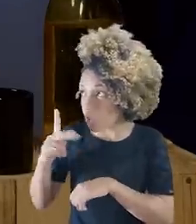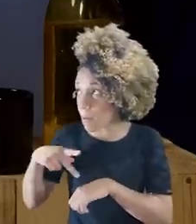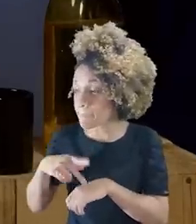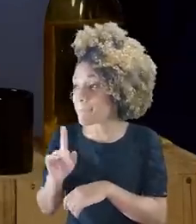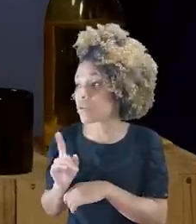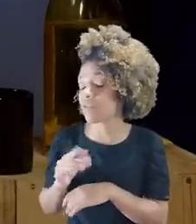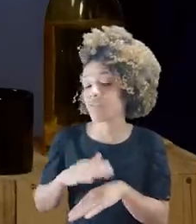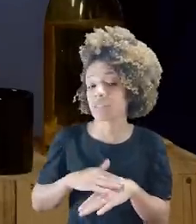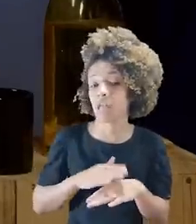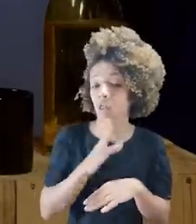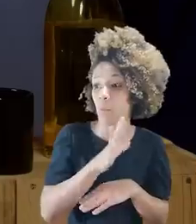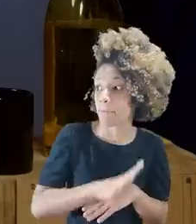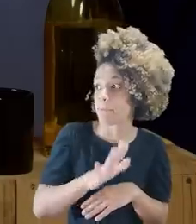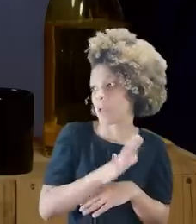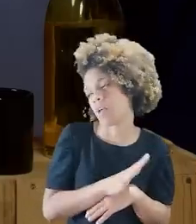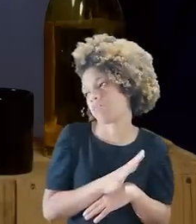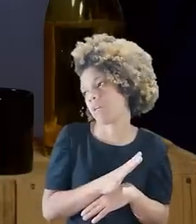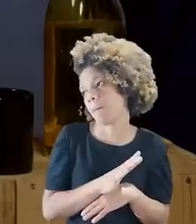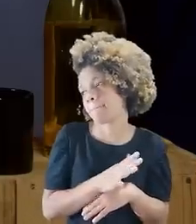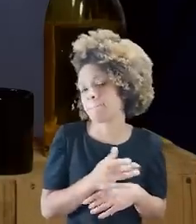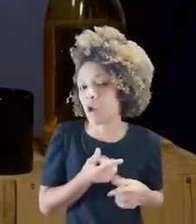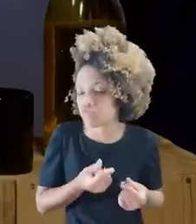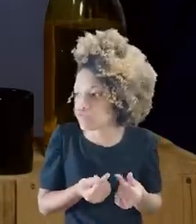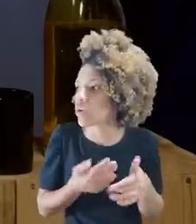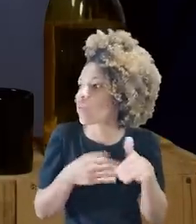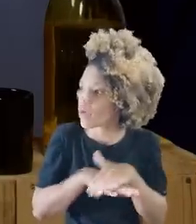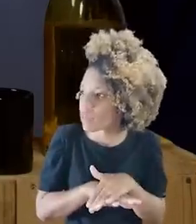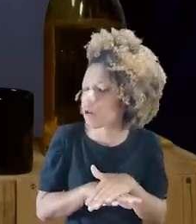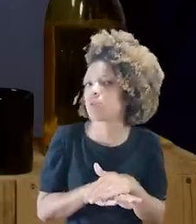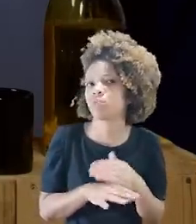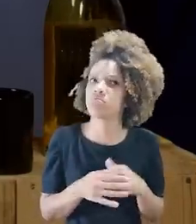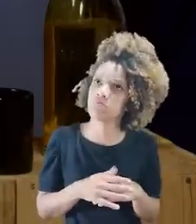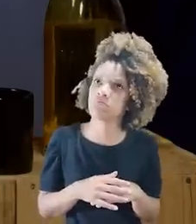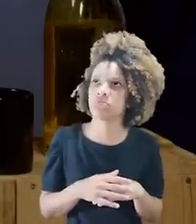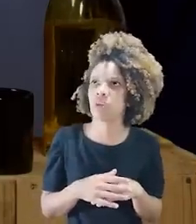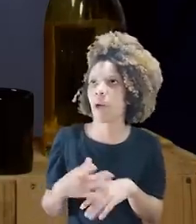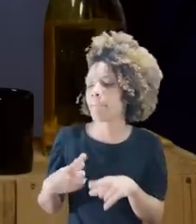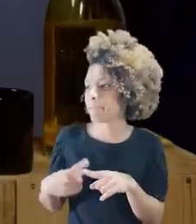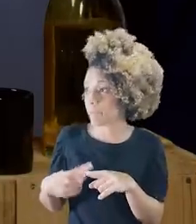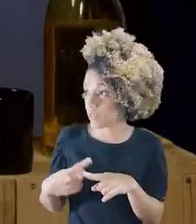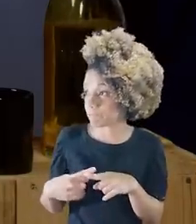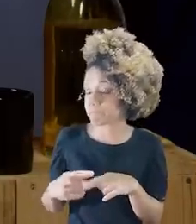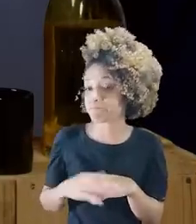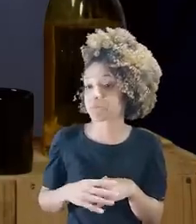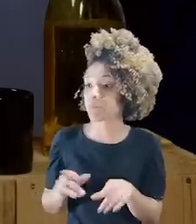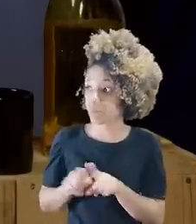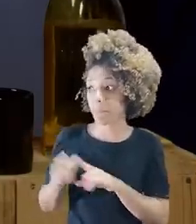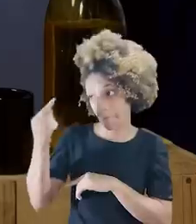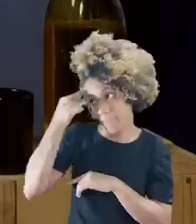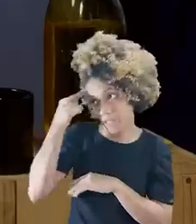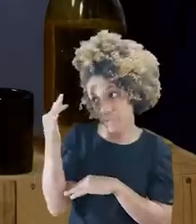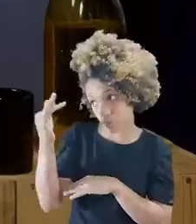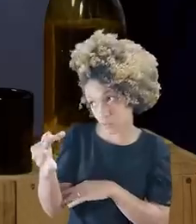não ficar com no mercado com para poder também Guardar um dinheiro porque eu também pensava no